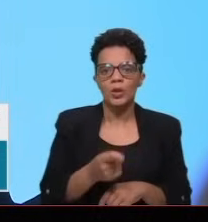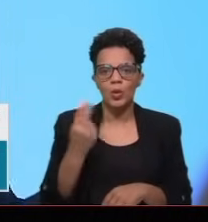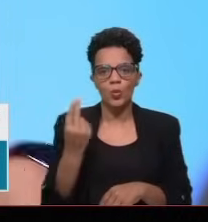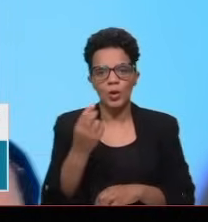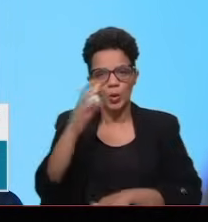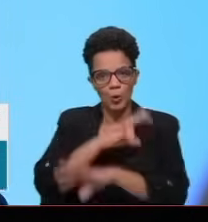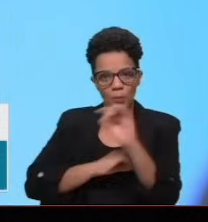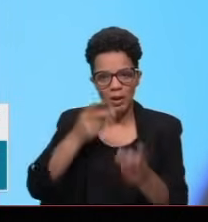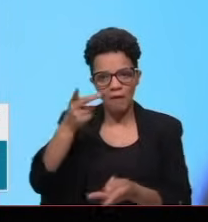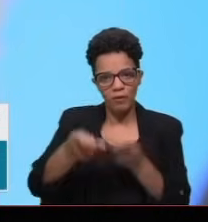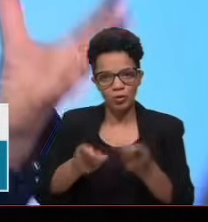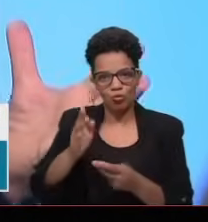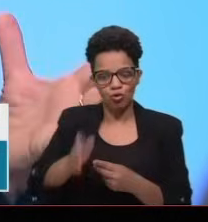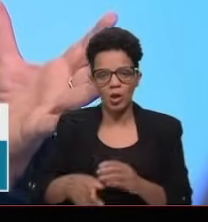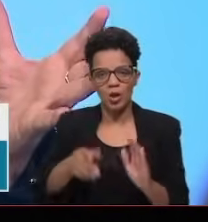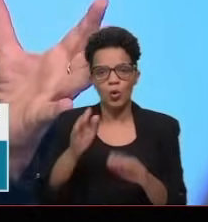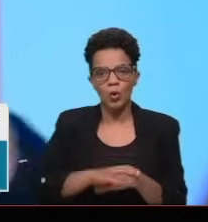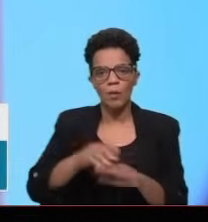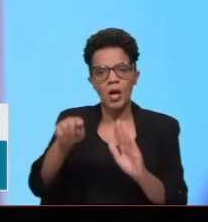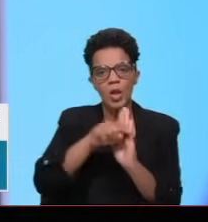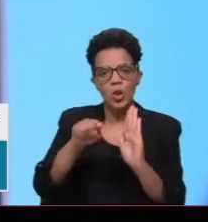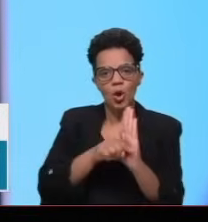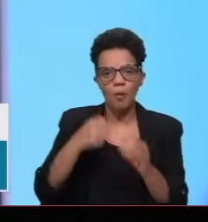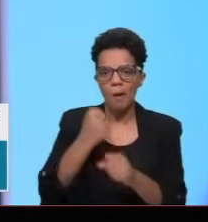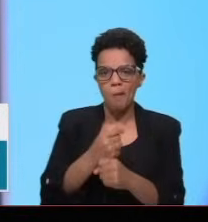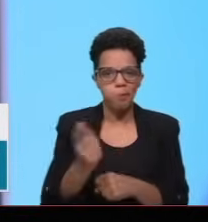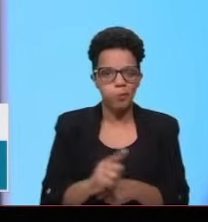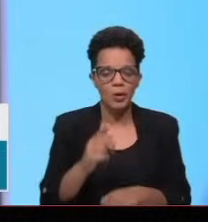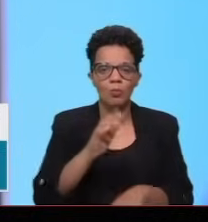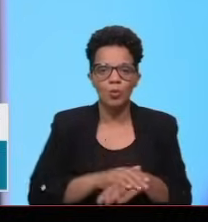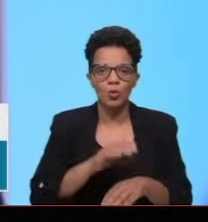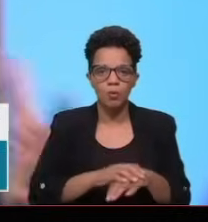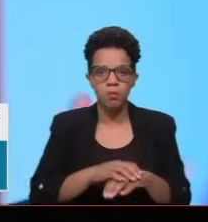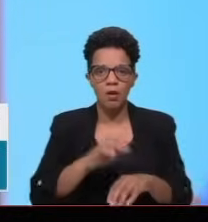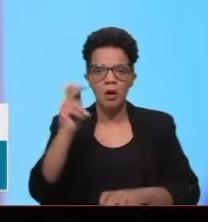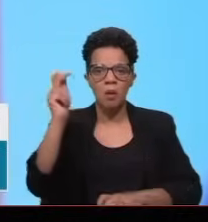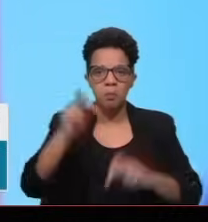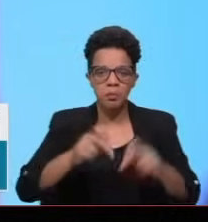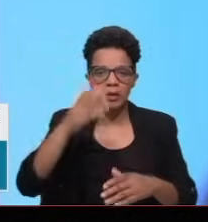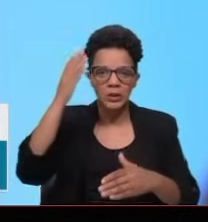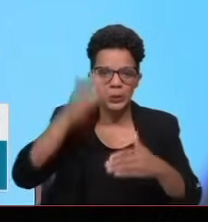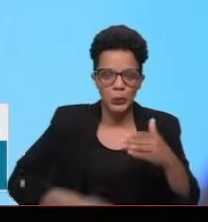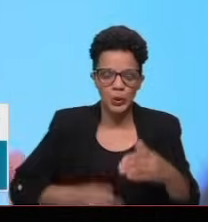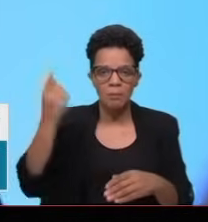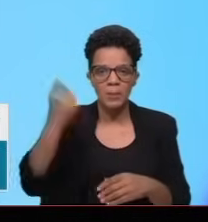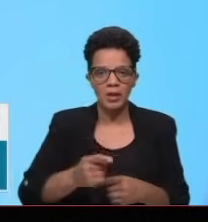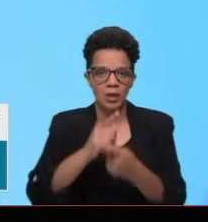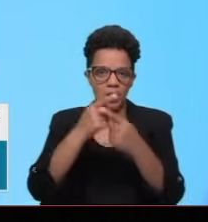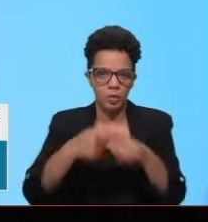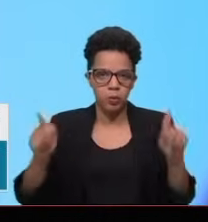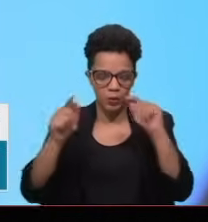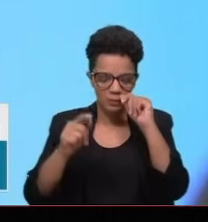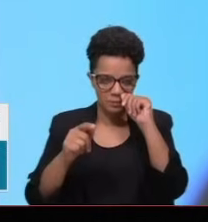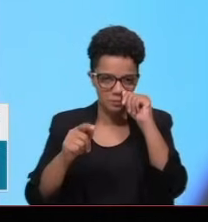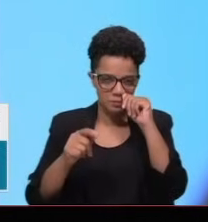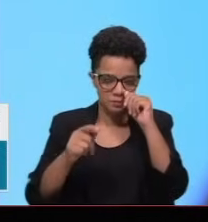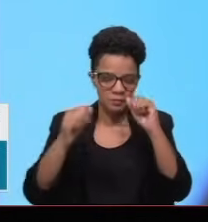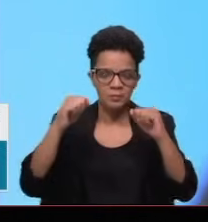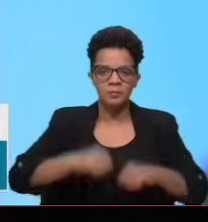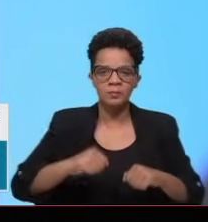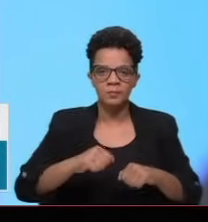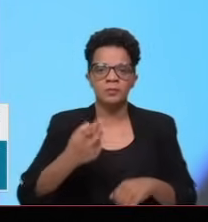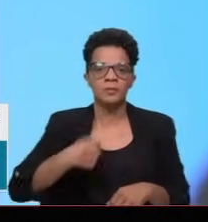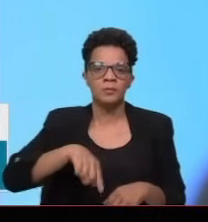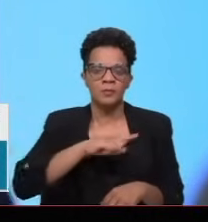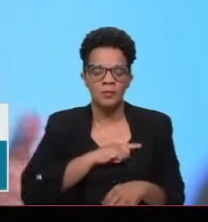avaliação de que estas normas não funcionam porque sempre que há uma crise tem de fazer uma coisa diferente do que está nos tratados Ora nós estamos a viver para